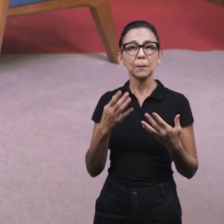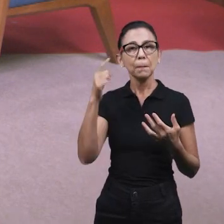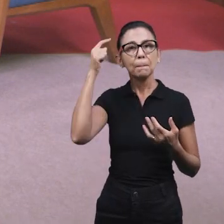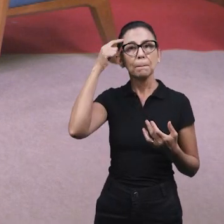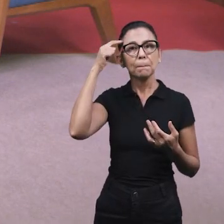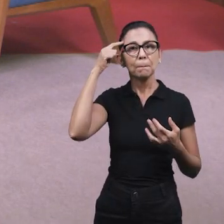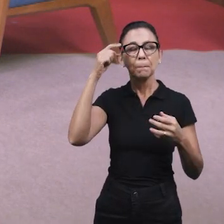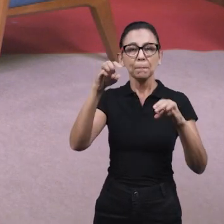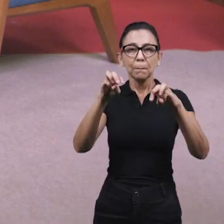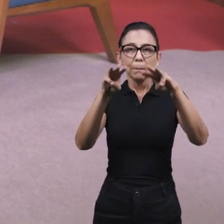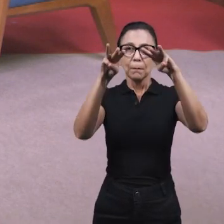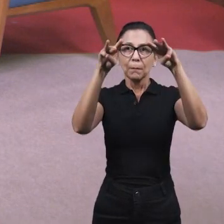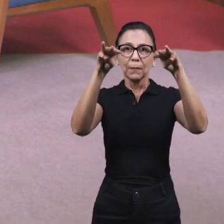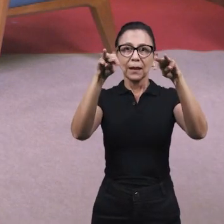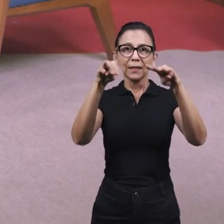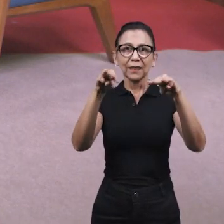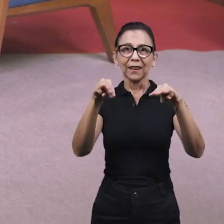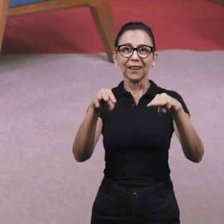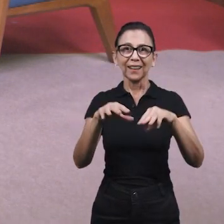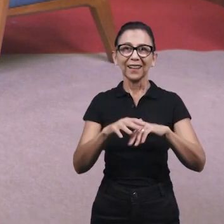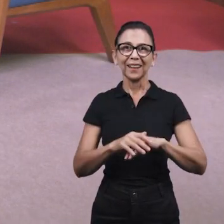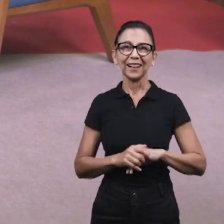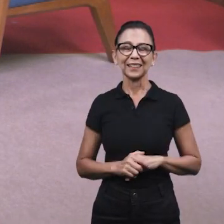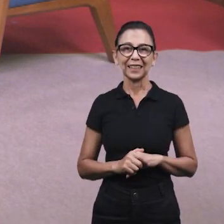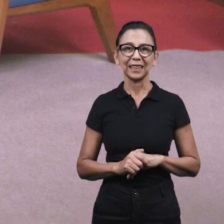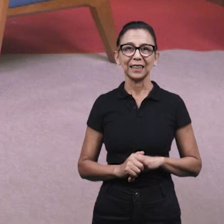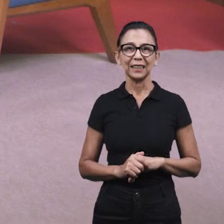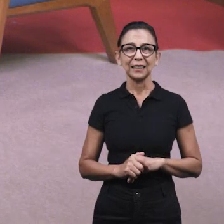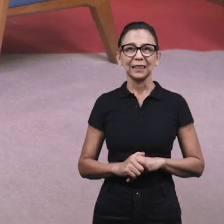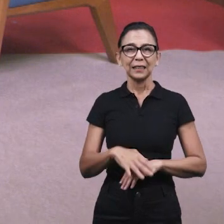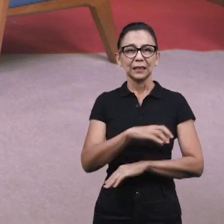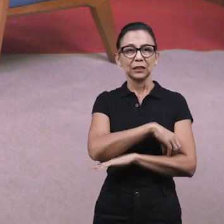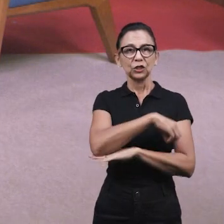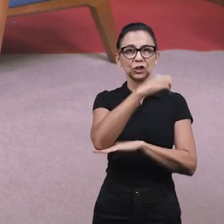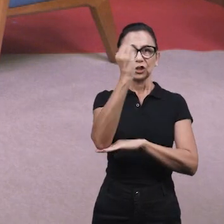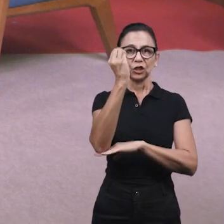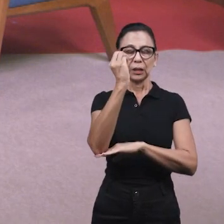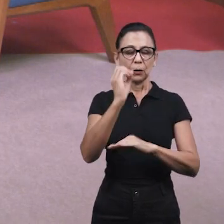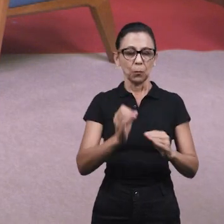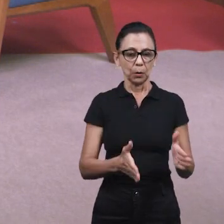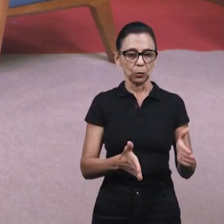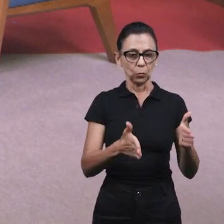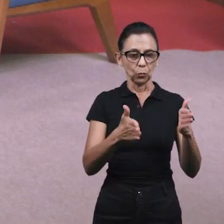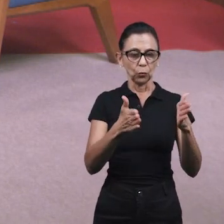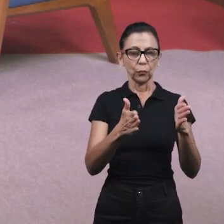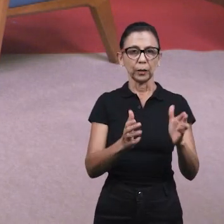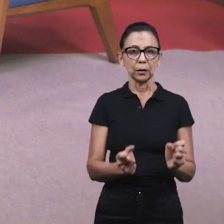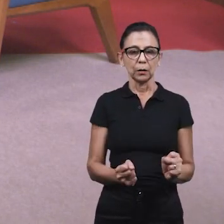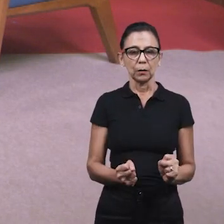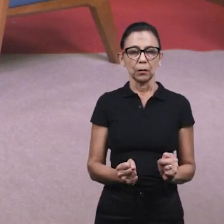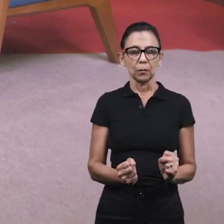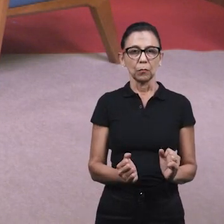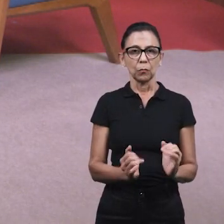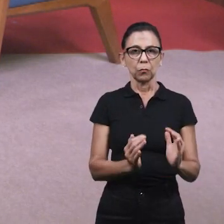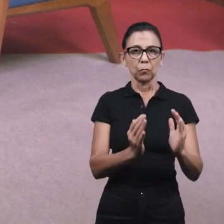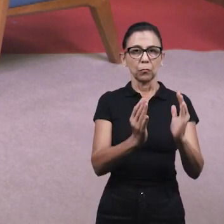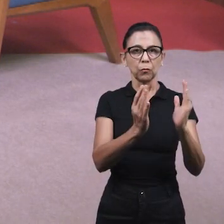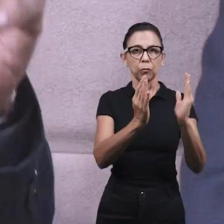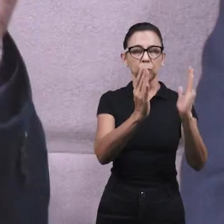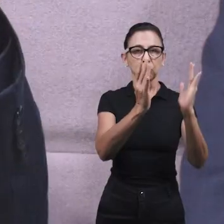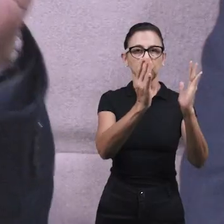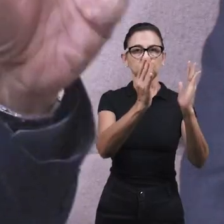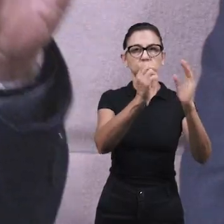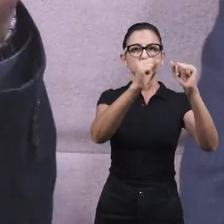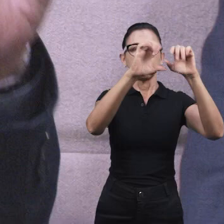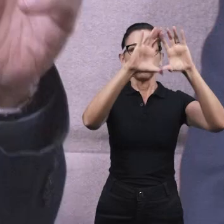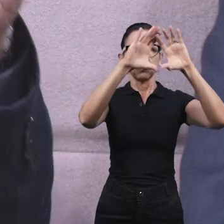o maná, a nuvem que acompanhava de dia, a coluna de fogo à noite, a água que brotava da